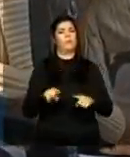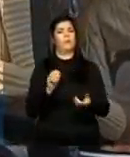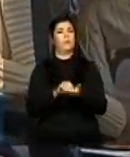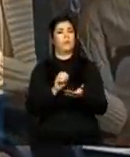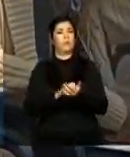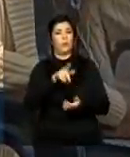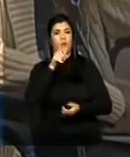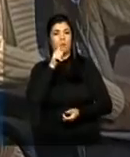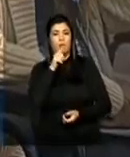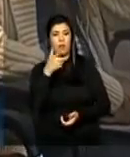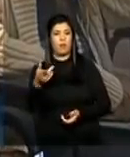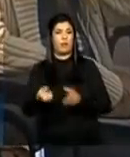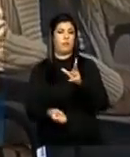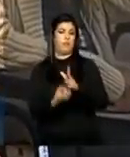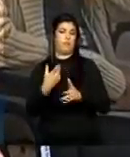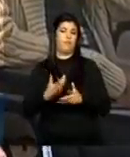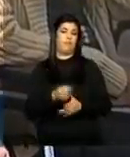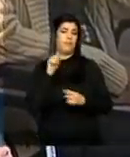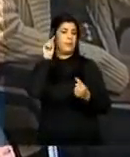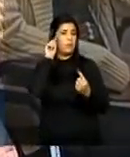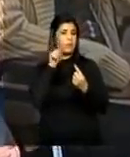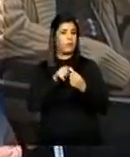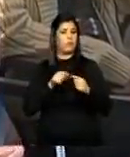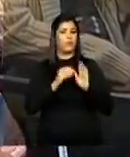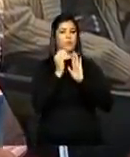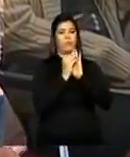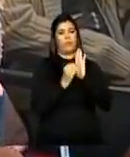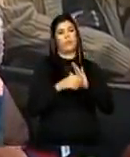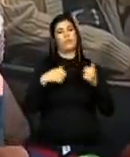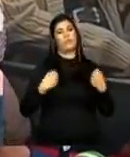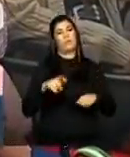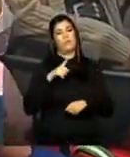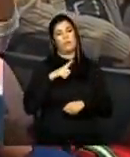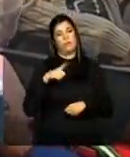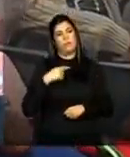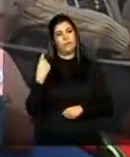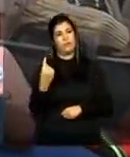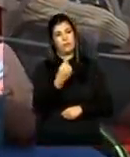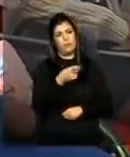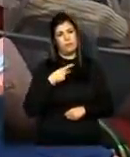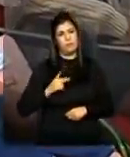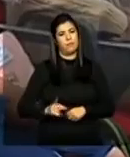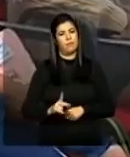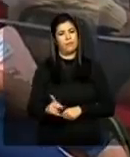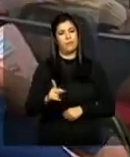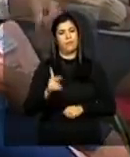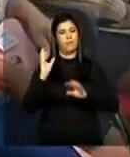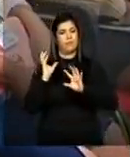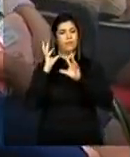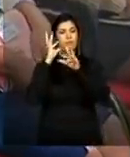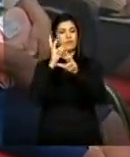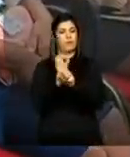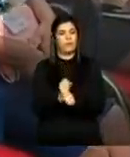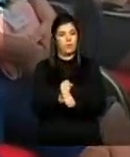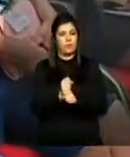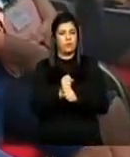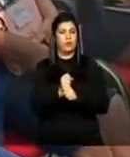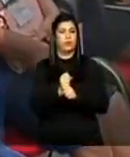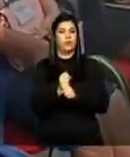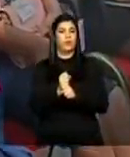para produção. E eu acho que essa é a agenda que a gente tem que ter. Quer dizer, cada vez que a gente conclui um ciclo, e nós